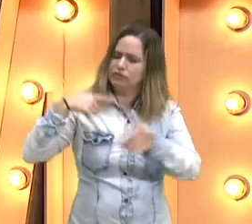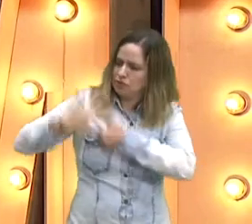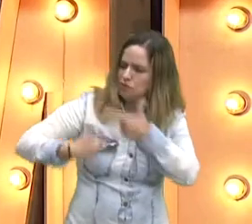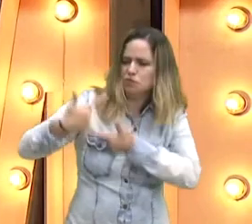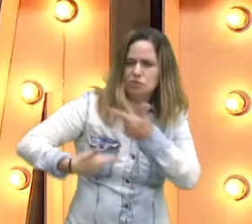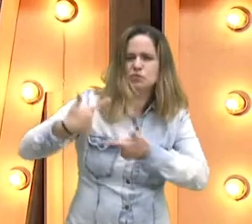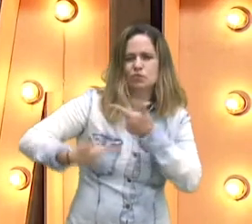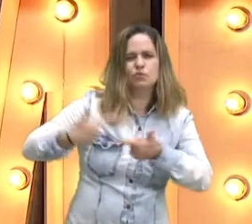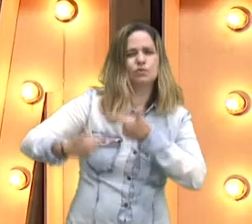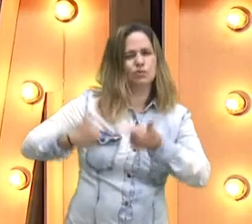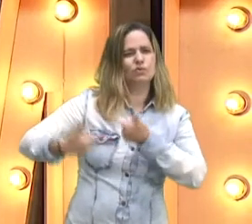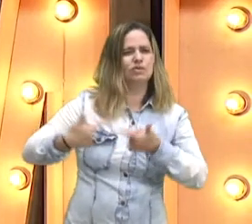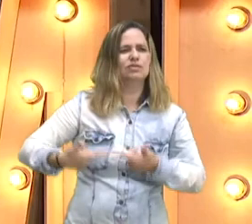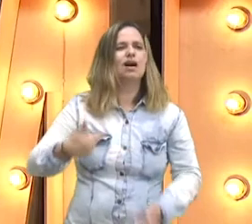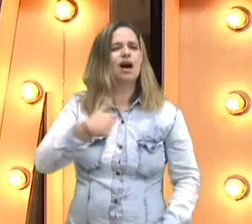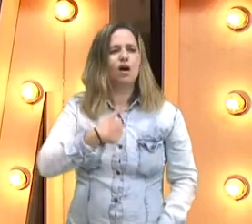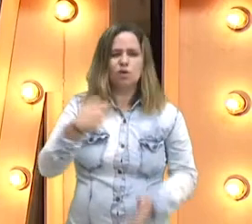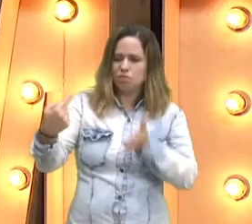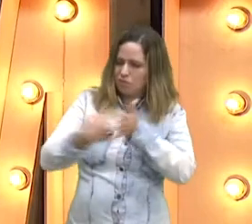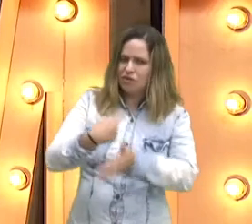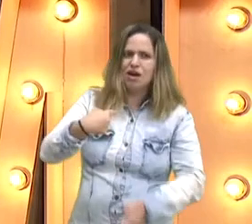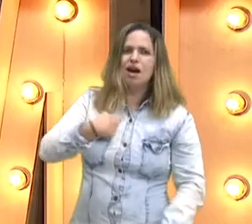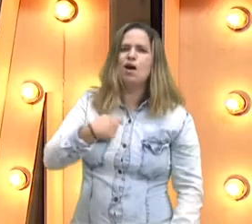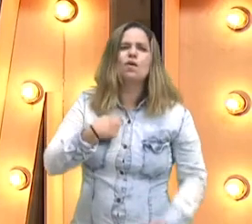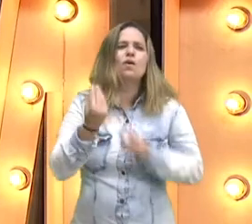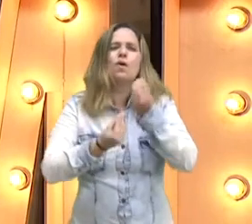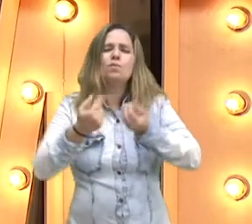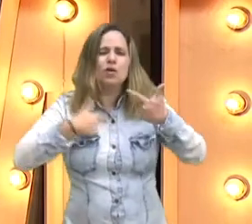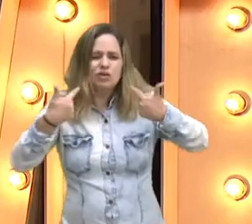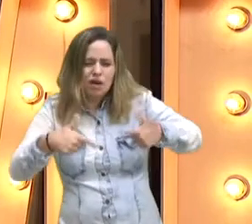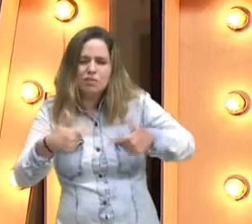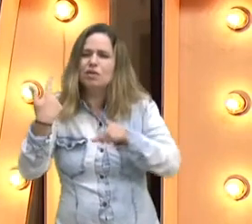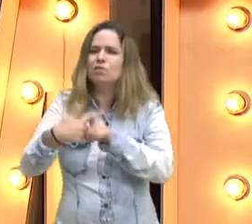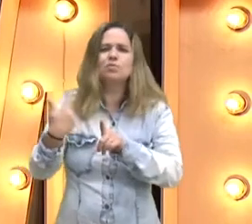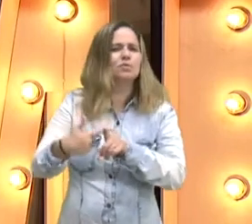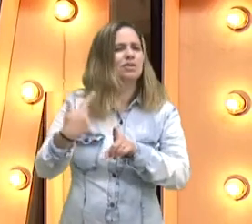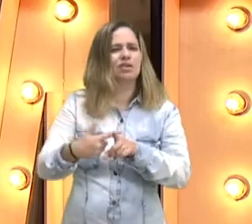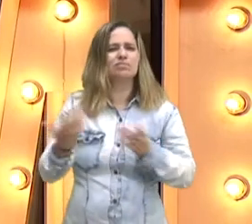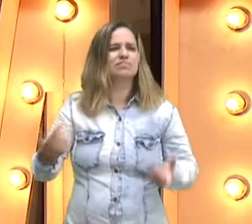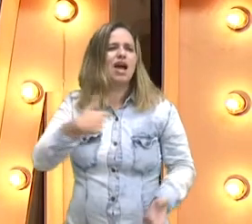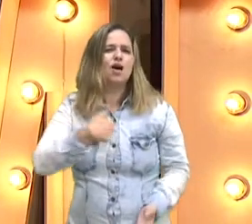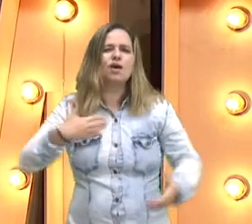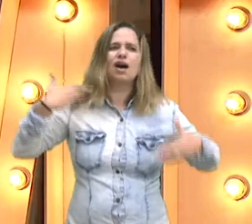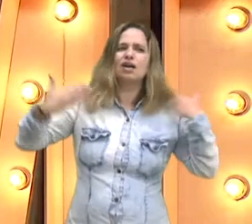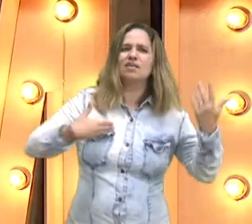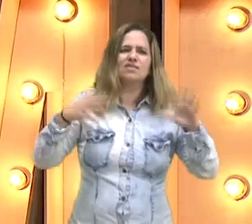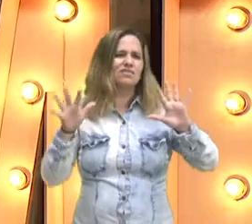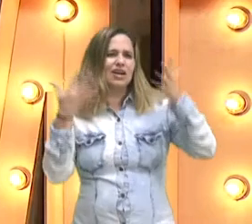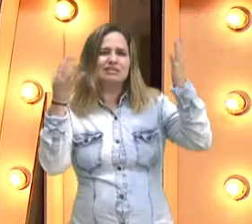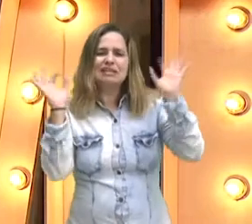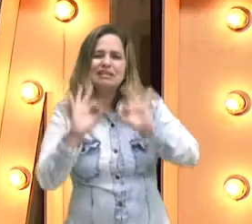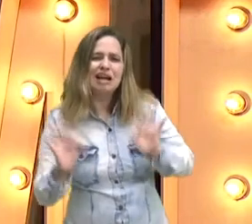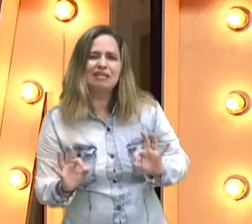e por que razão deixo de me divertir? Isso também é absurdo, é